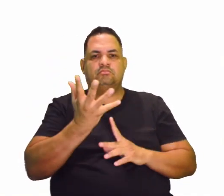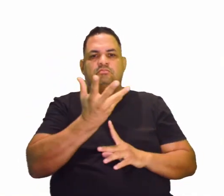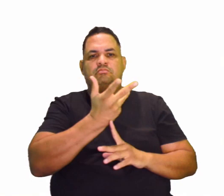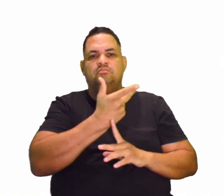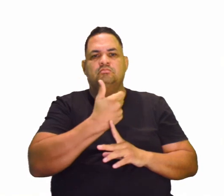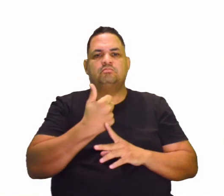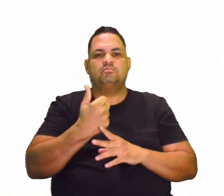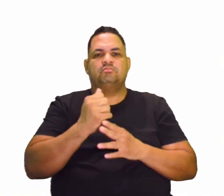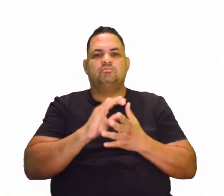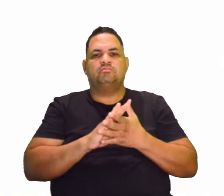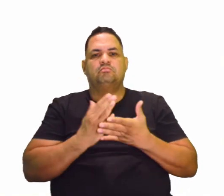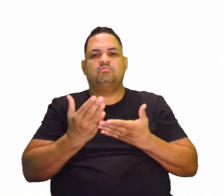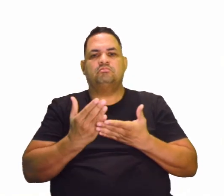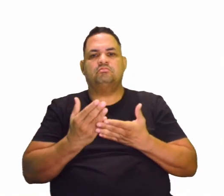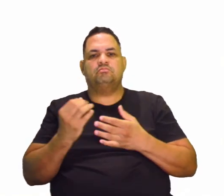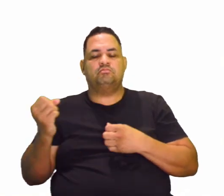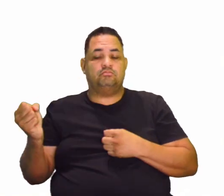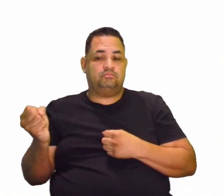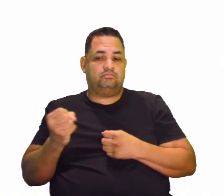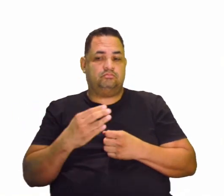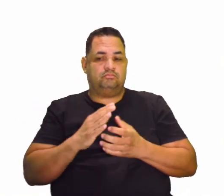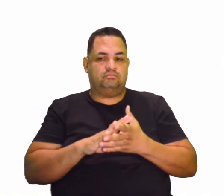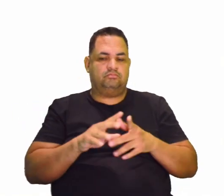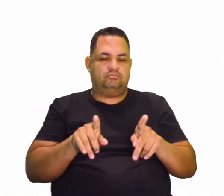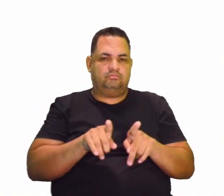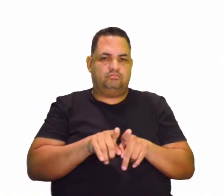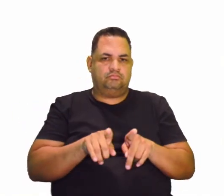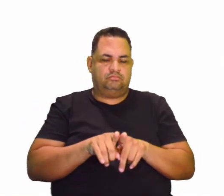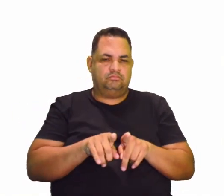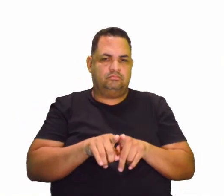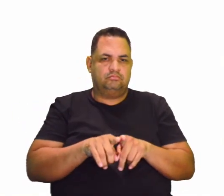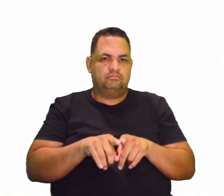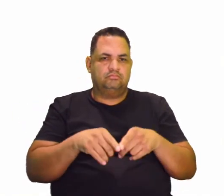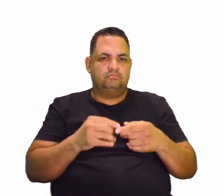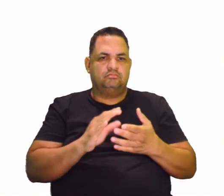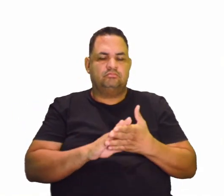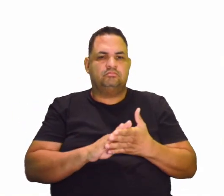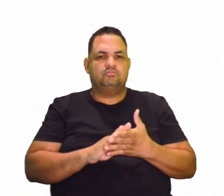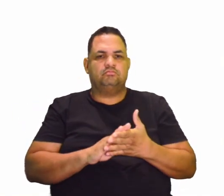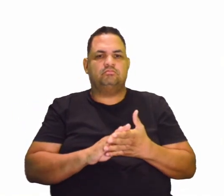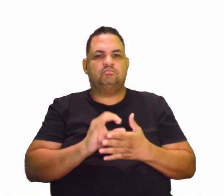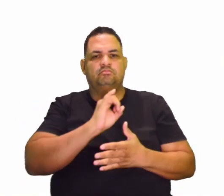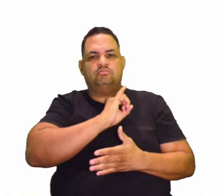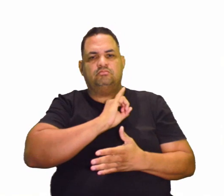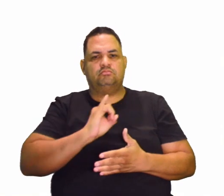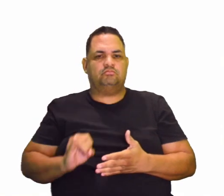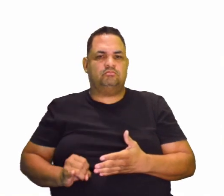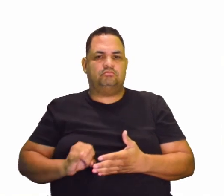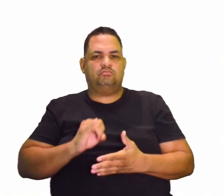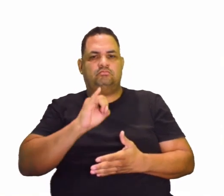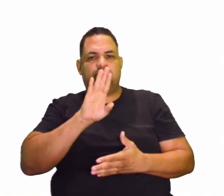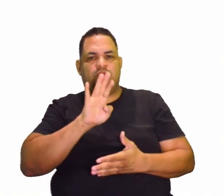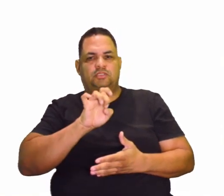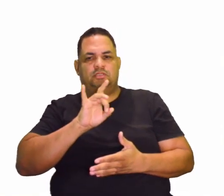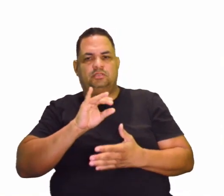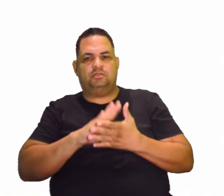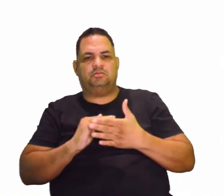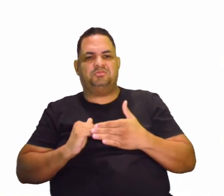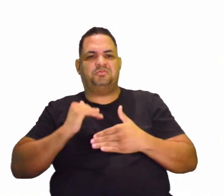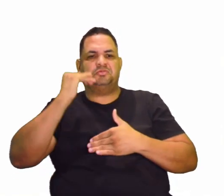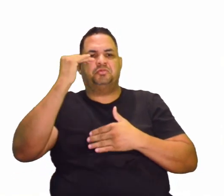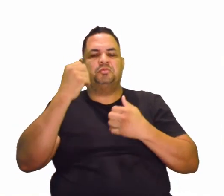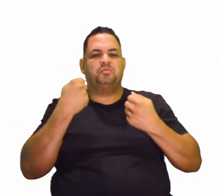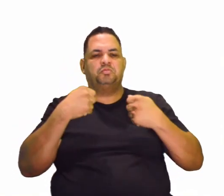arte contemporânea, que vocês vão aprender ainda. Vamos lá, então. O Império Bizantino alcançou seu apogeu político